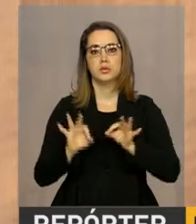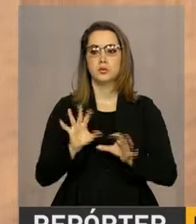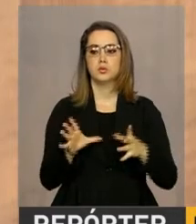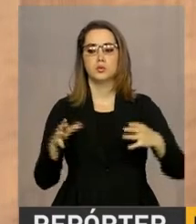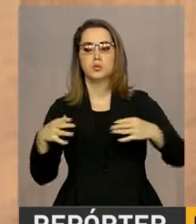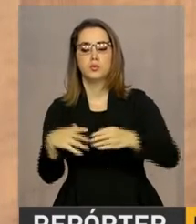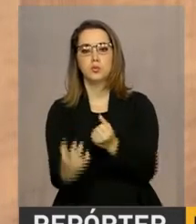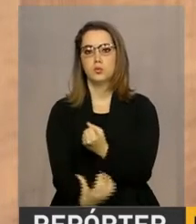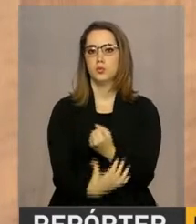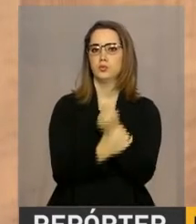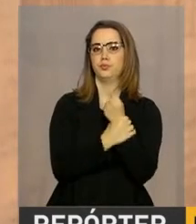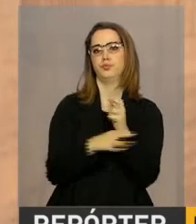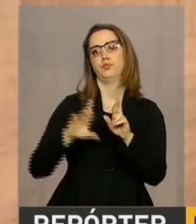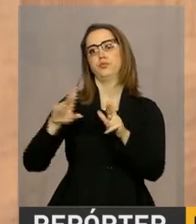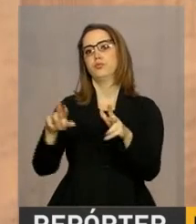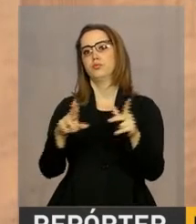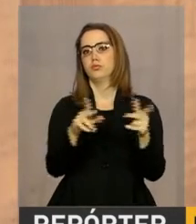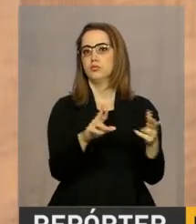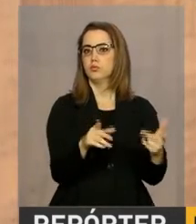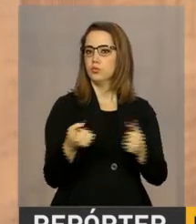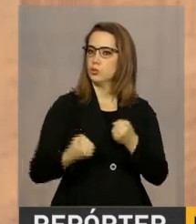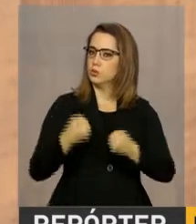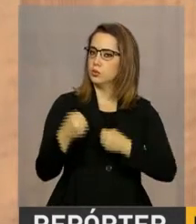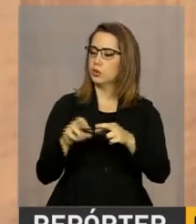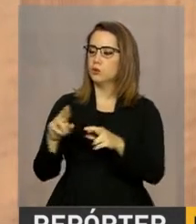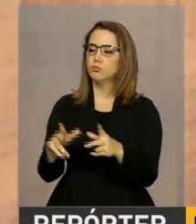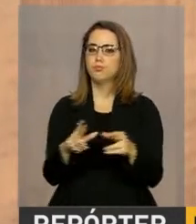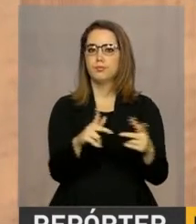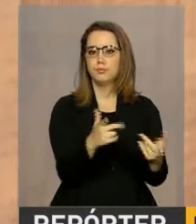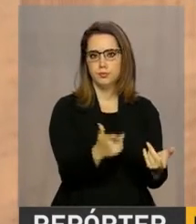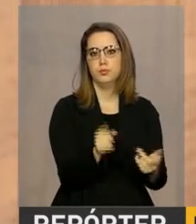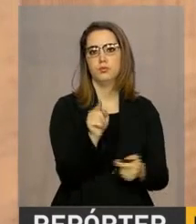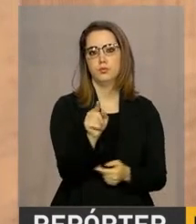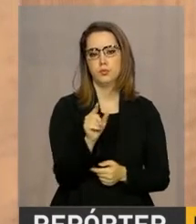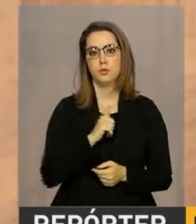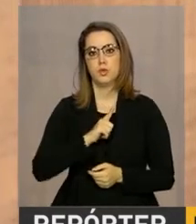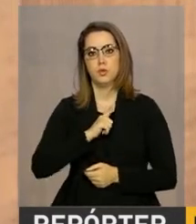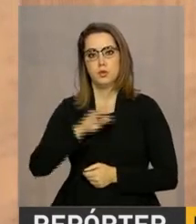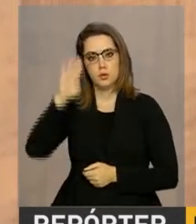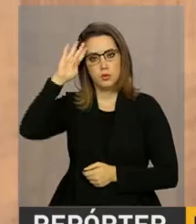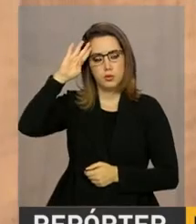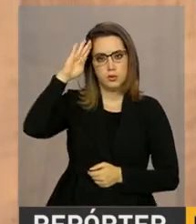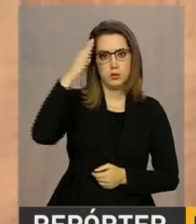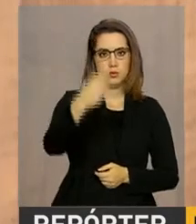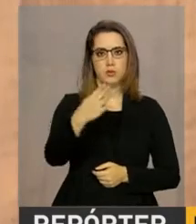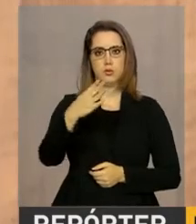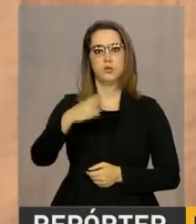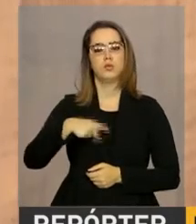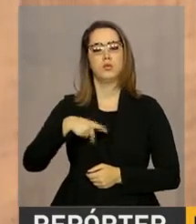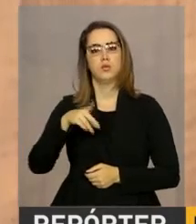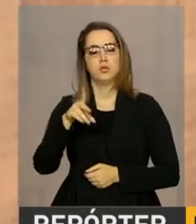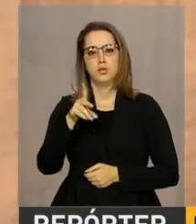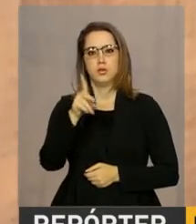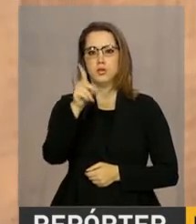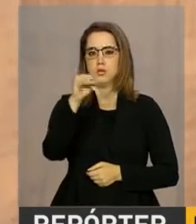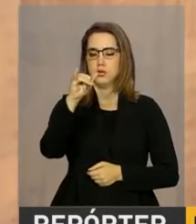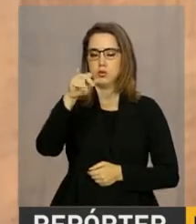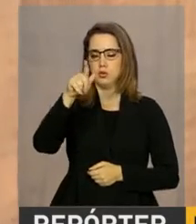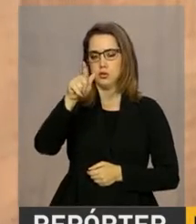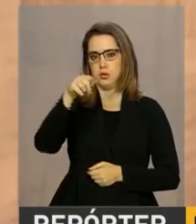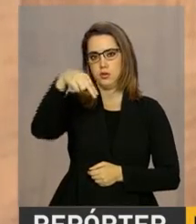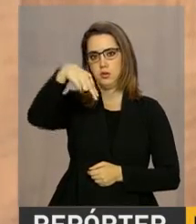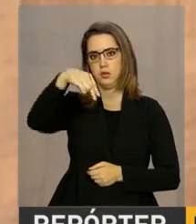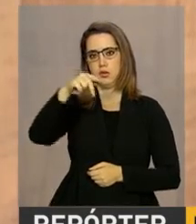serão distintos entre as chamadas autoridades dignatárias, e aí vem todas